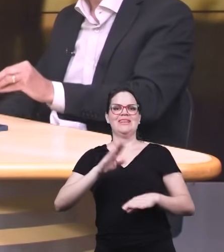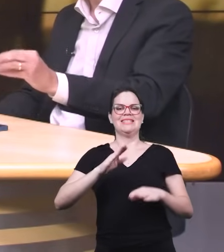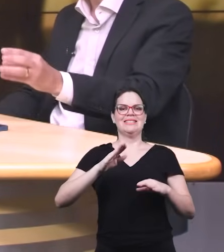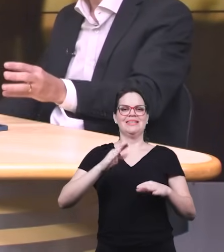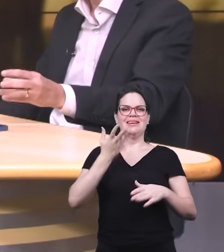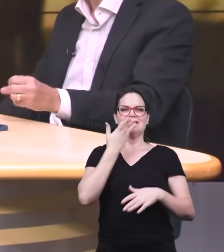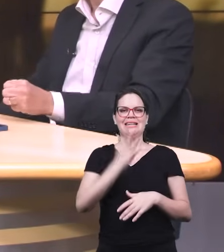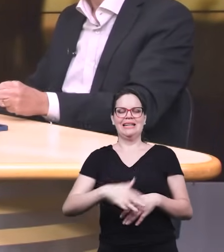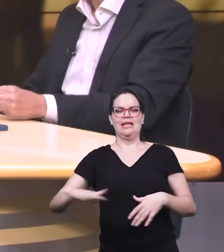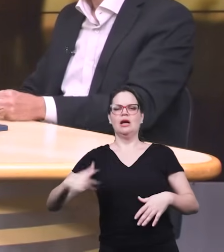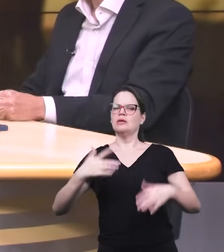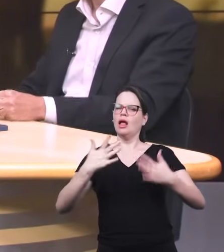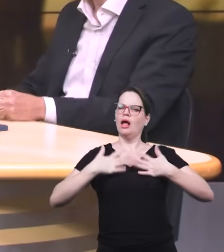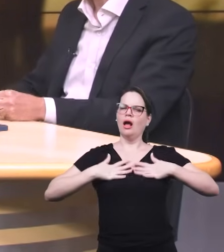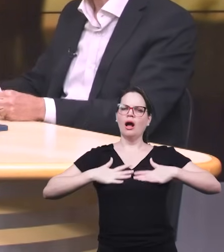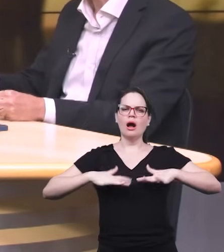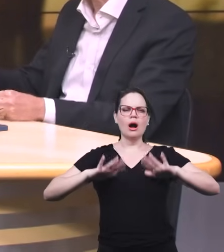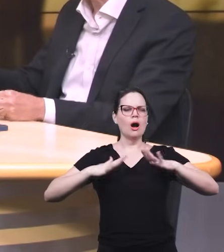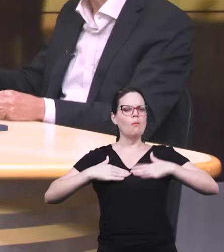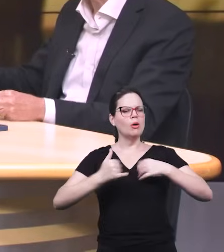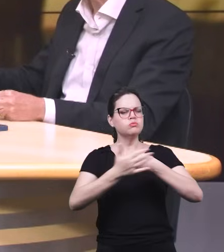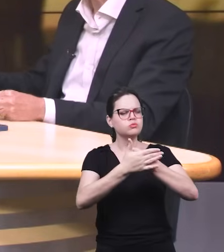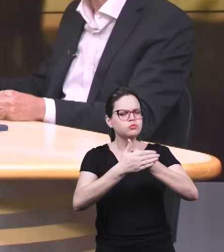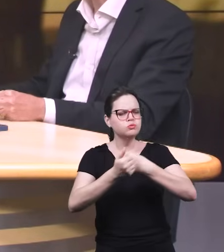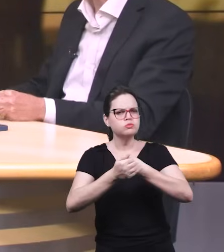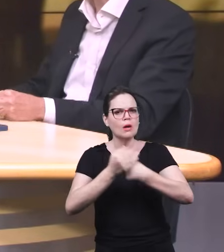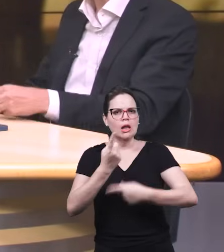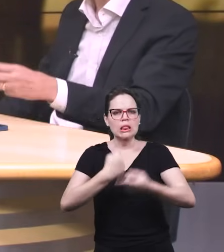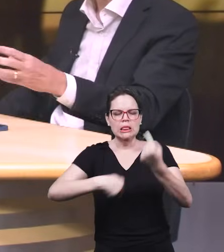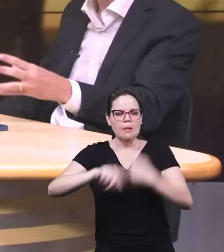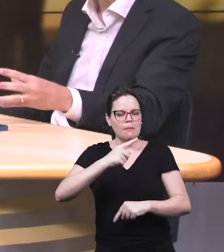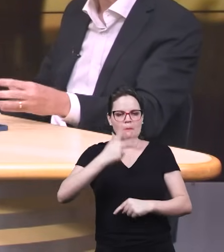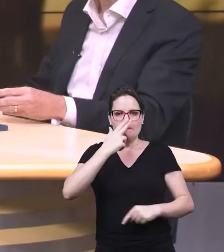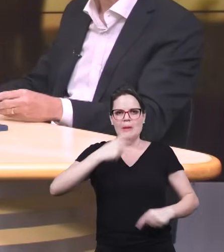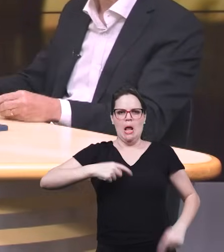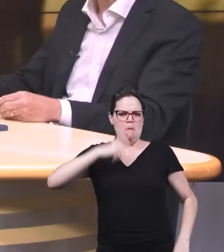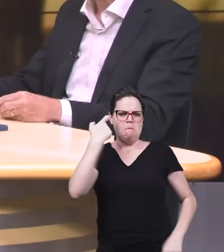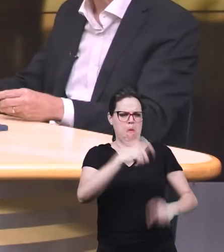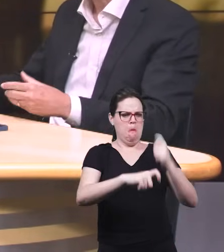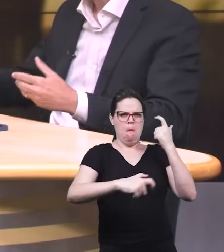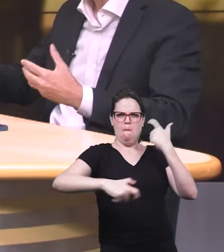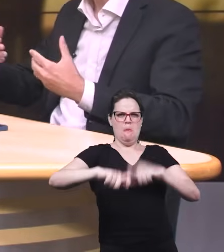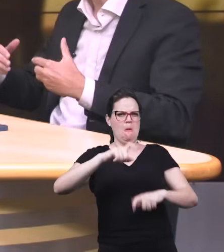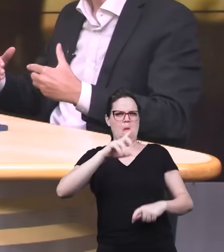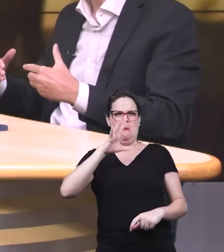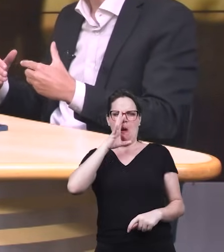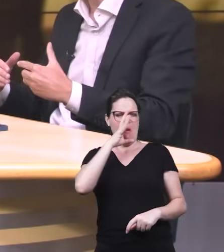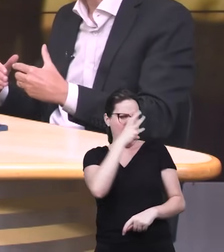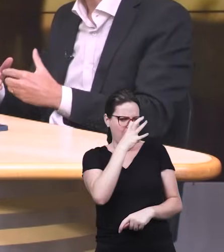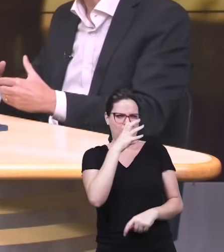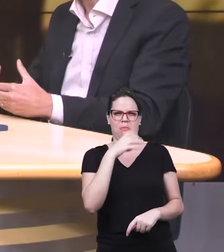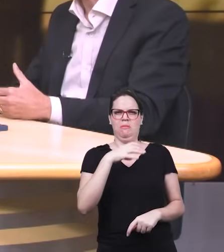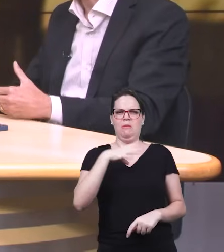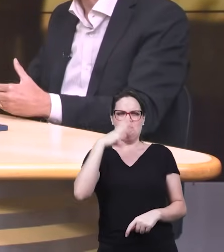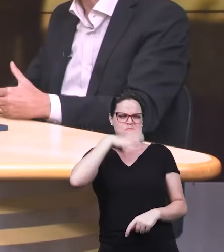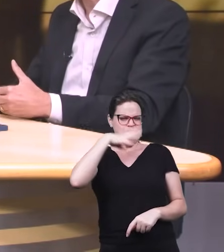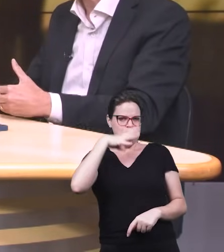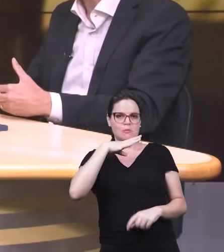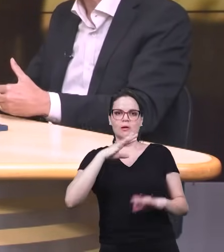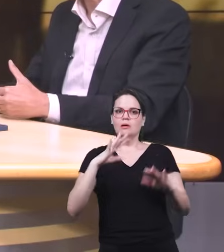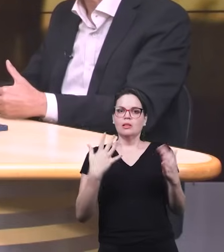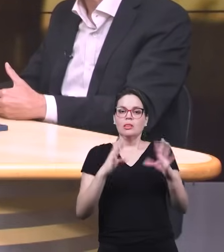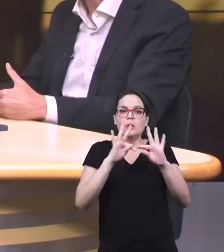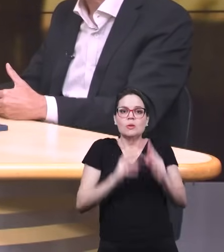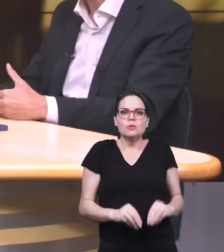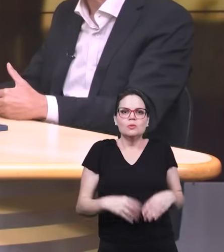começa a ficar muito agressiva. Ela começa a responder de uma forma que não respondia ou na escola, ou com os pais. Ela, na verdade, nem sempre